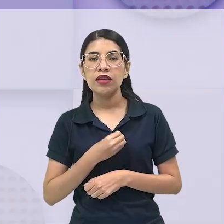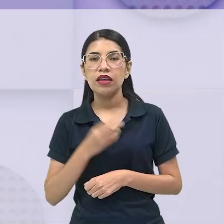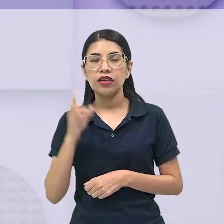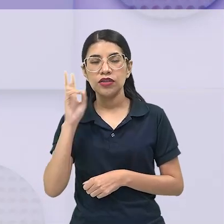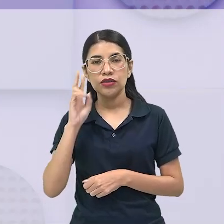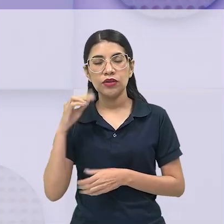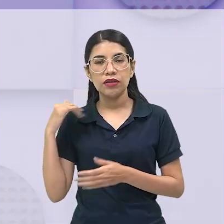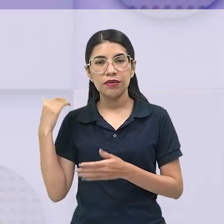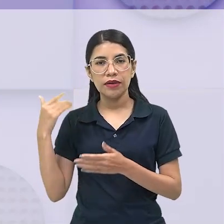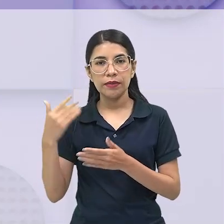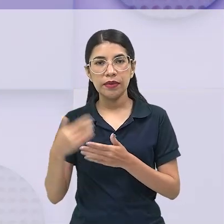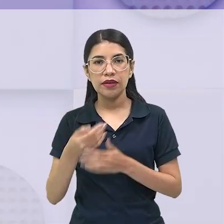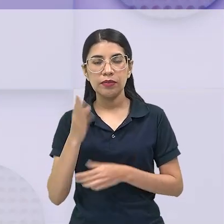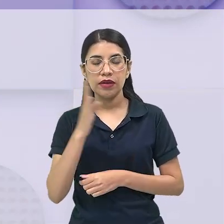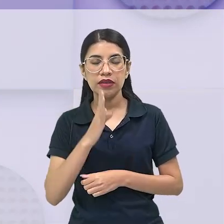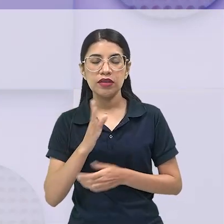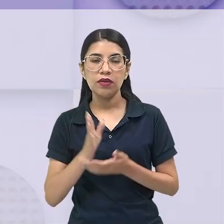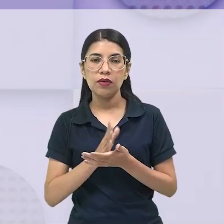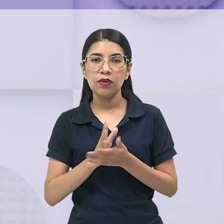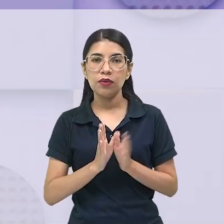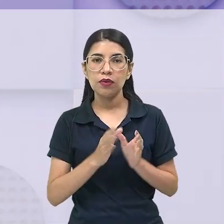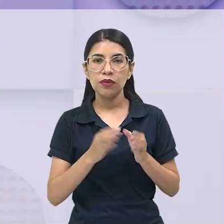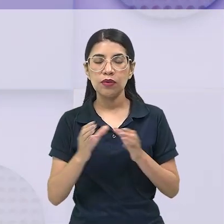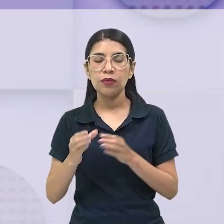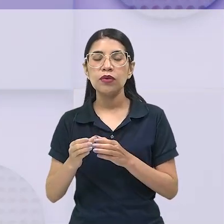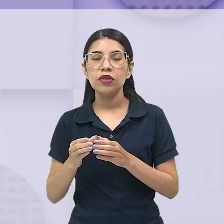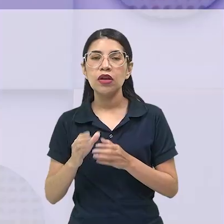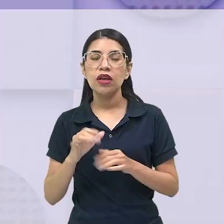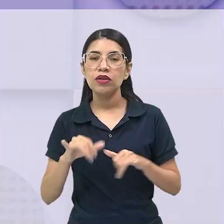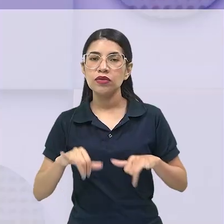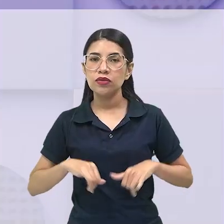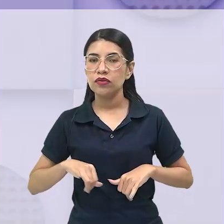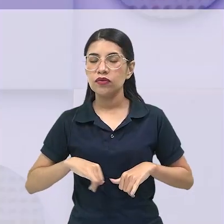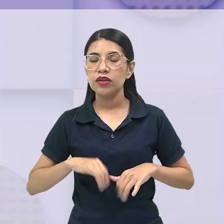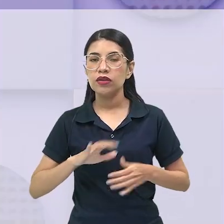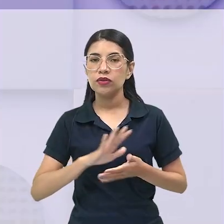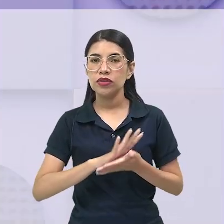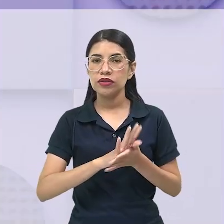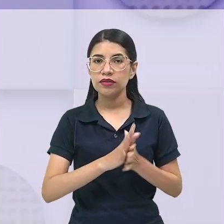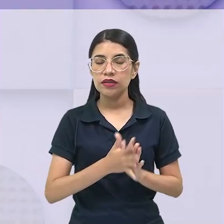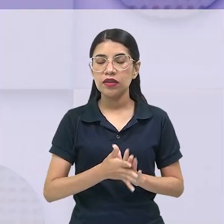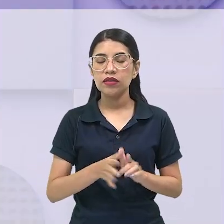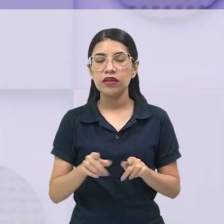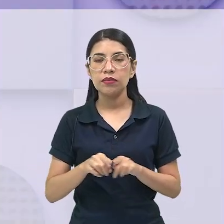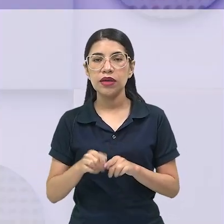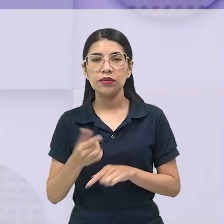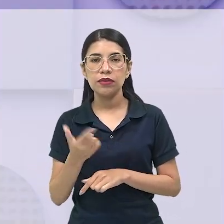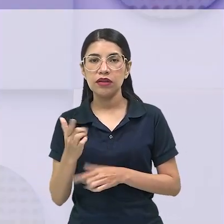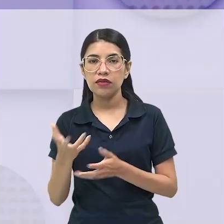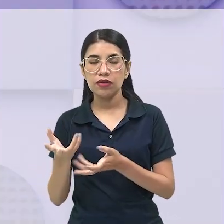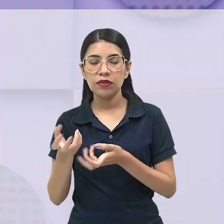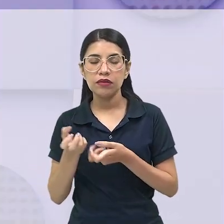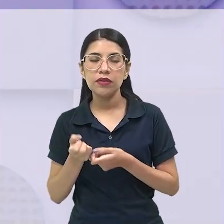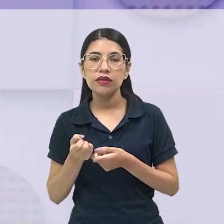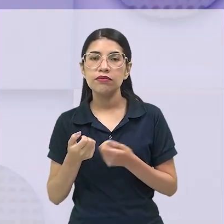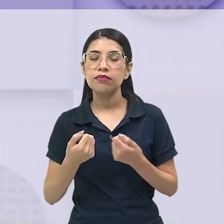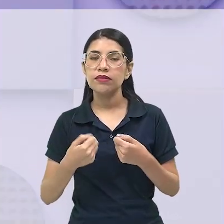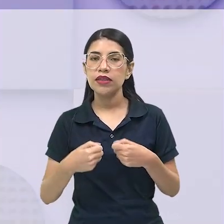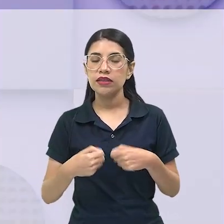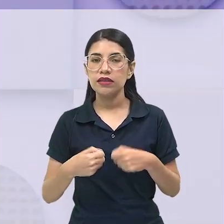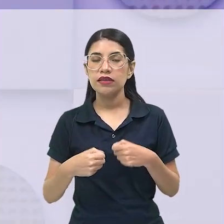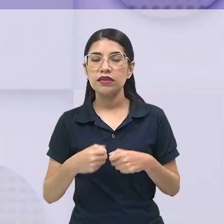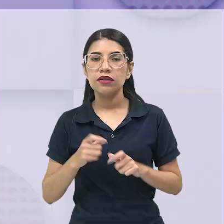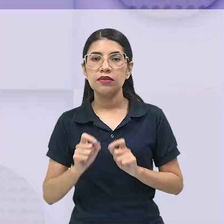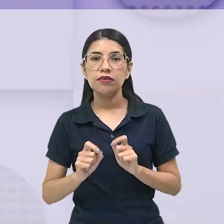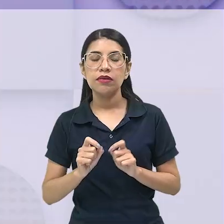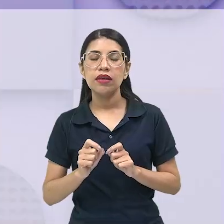Brasil, que, infelizmente, muitos grupos religiosos foram discriminados e não foram bem acolhidos, e nós devemos, mais do que